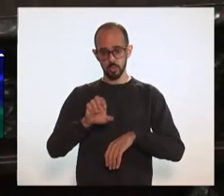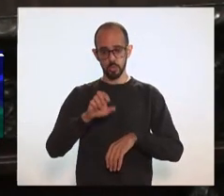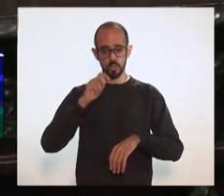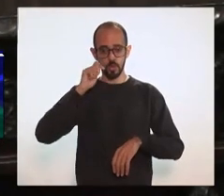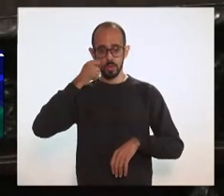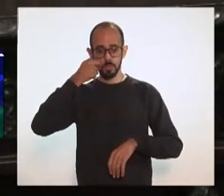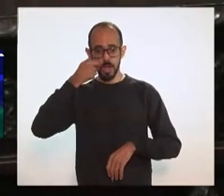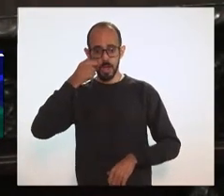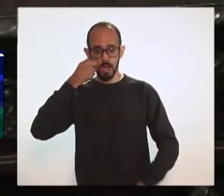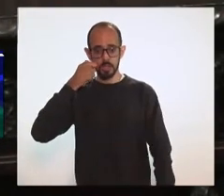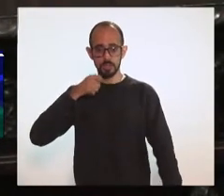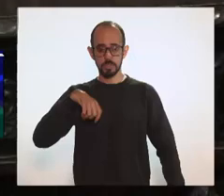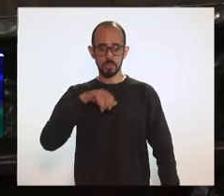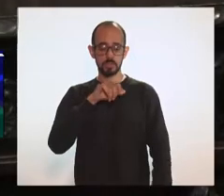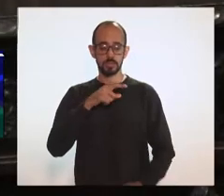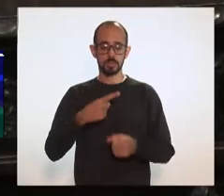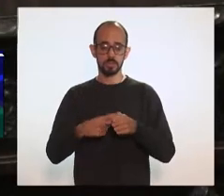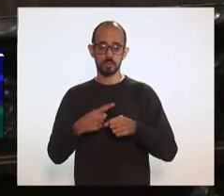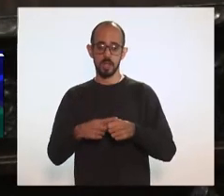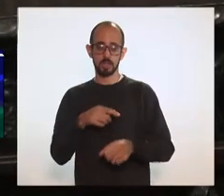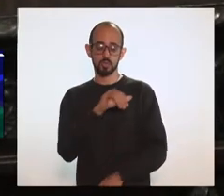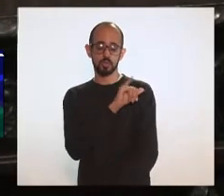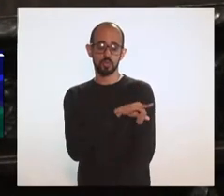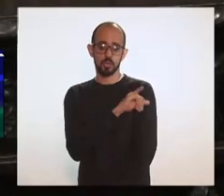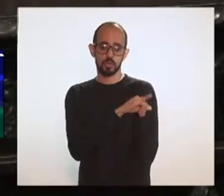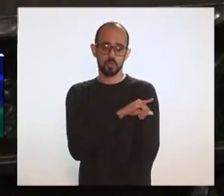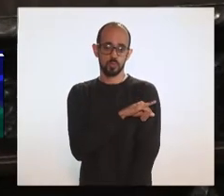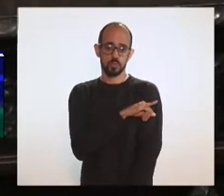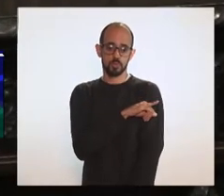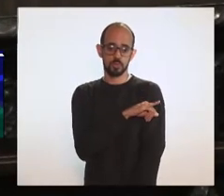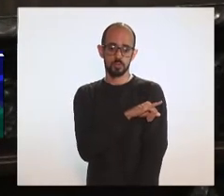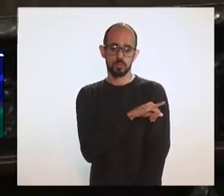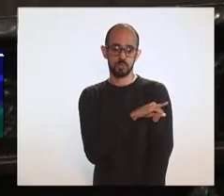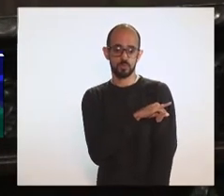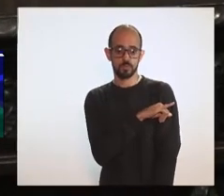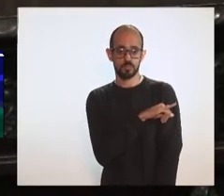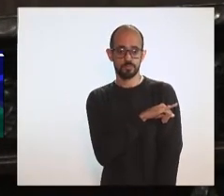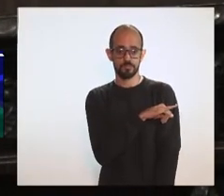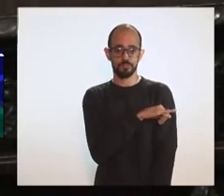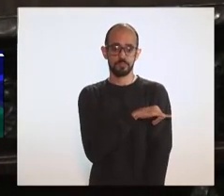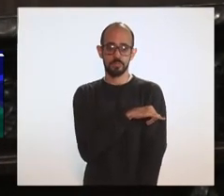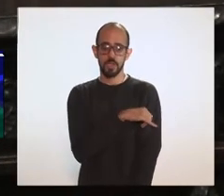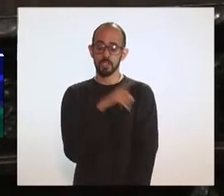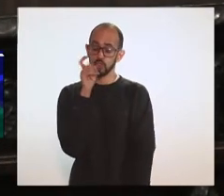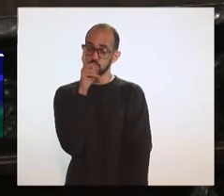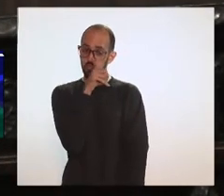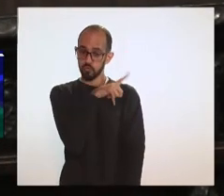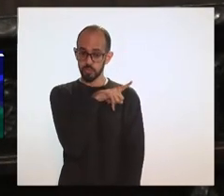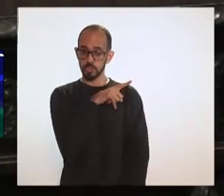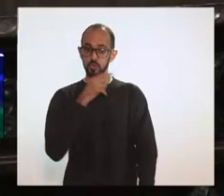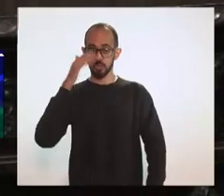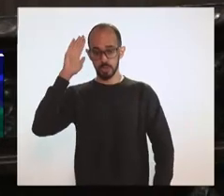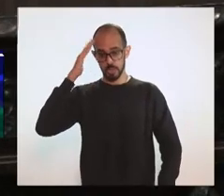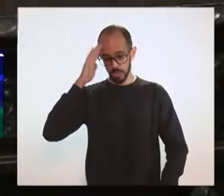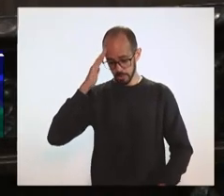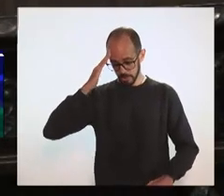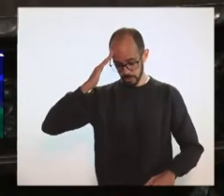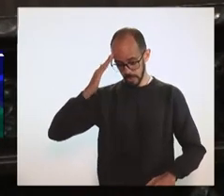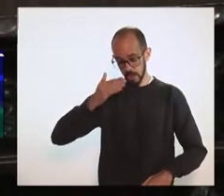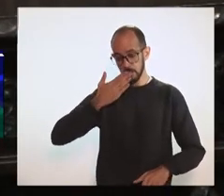na cidade do Rio de Janeiro. É muito difícil entender uma